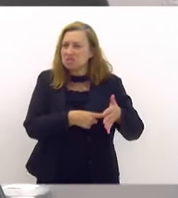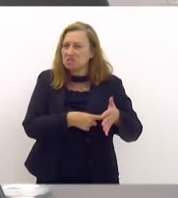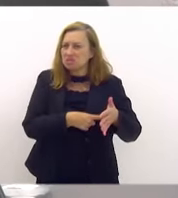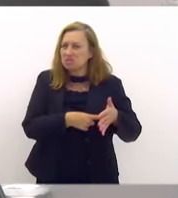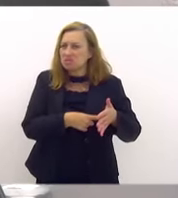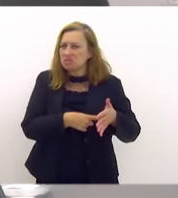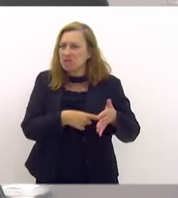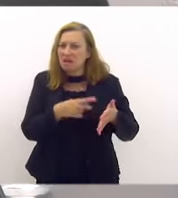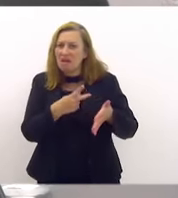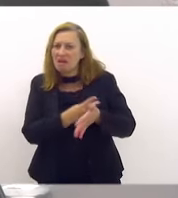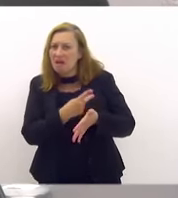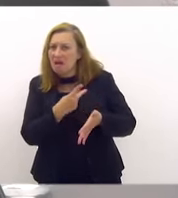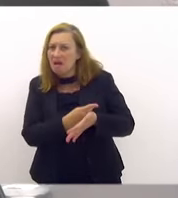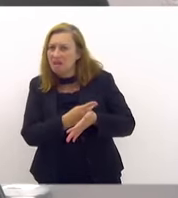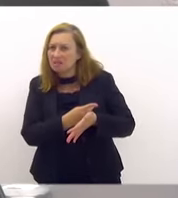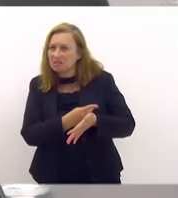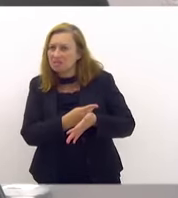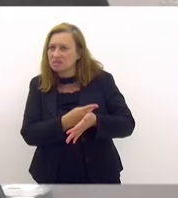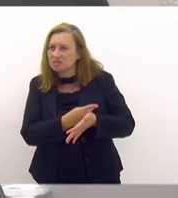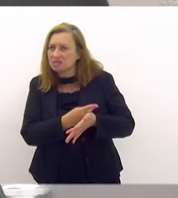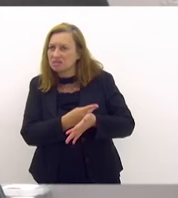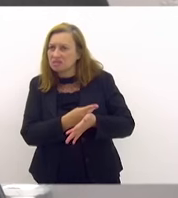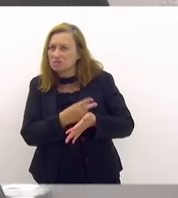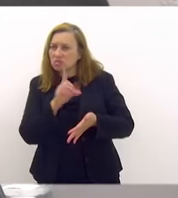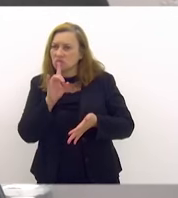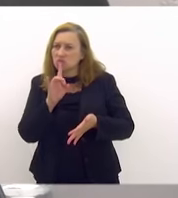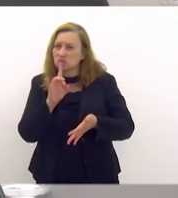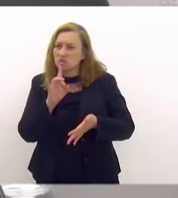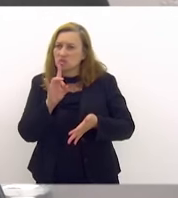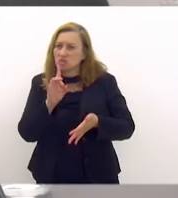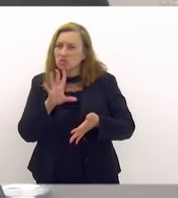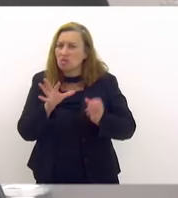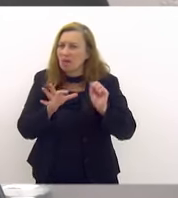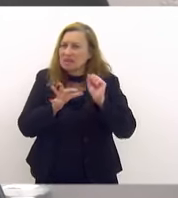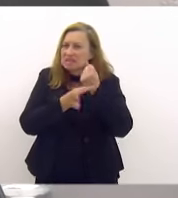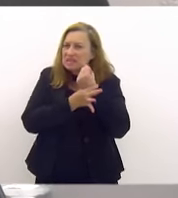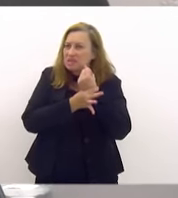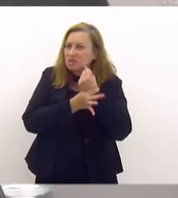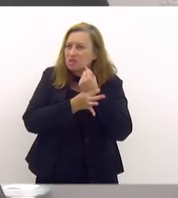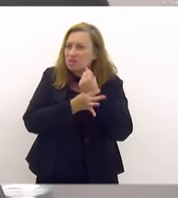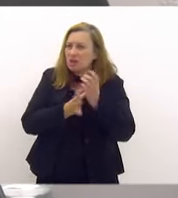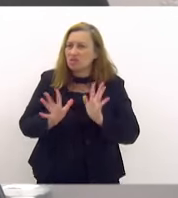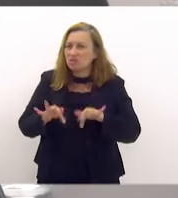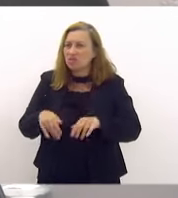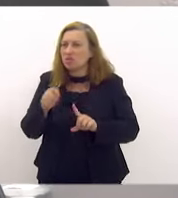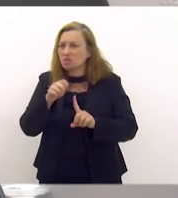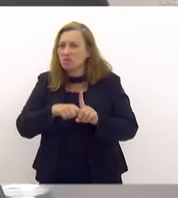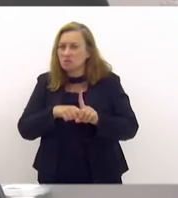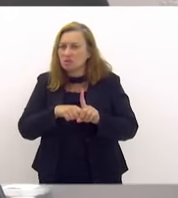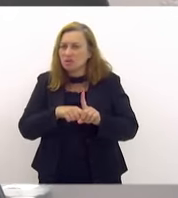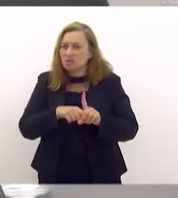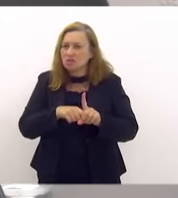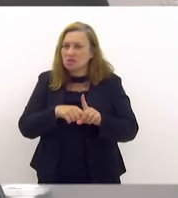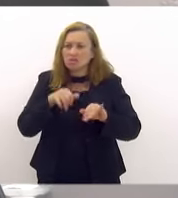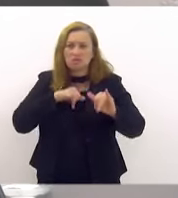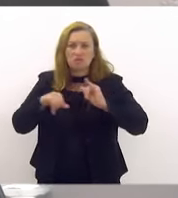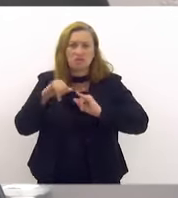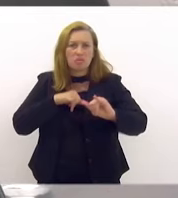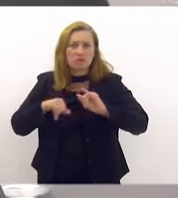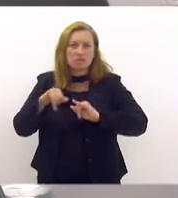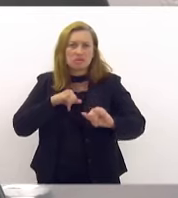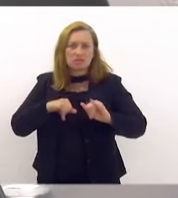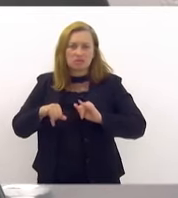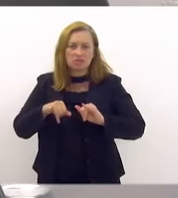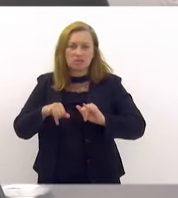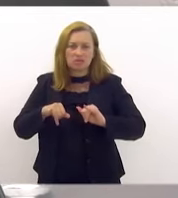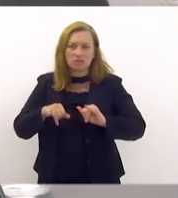despropositada eh apenas para garantir ao final do mês uma estatística relevante assim